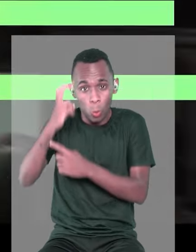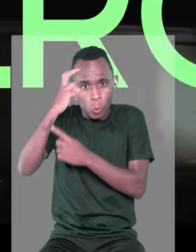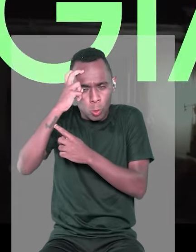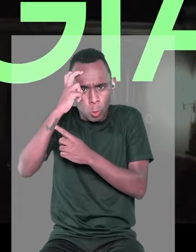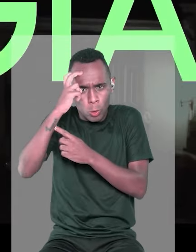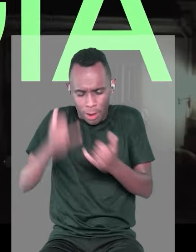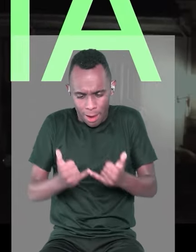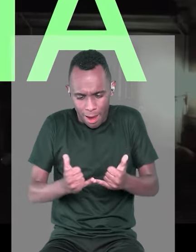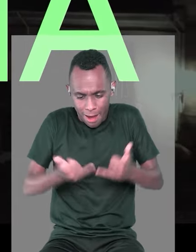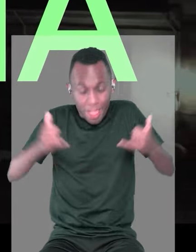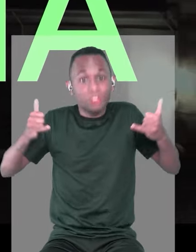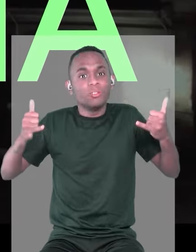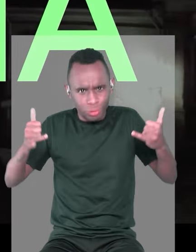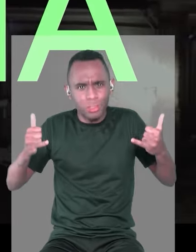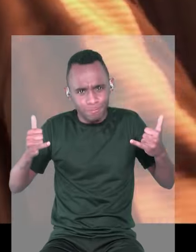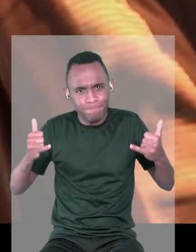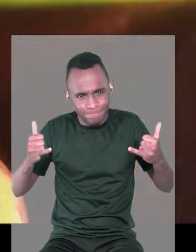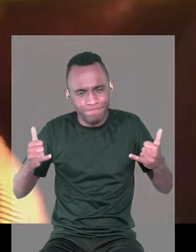uma